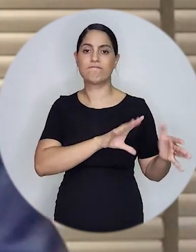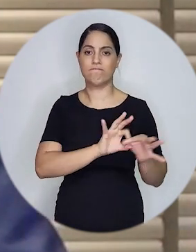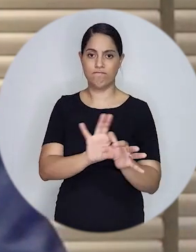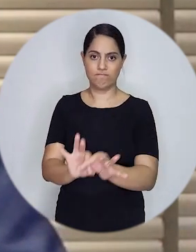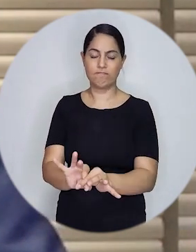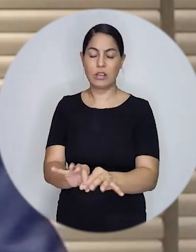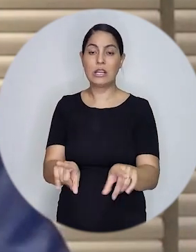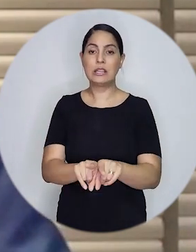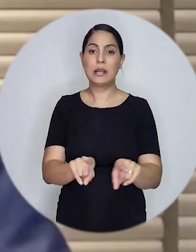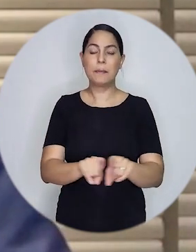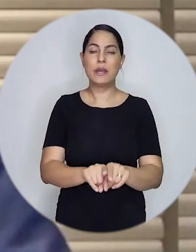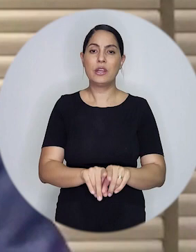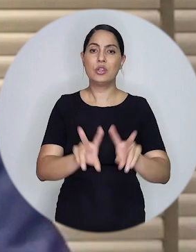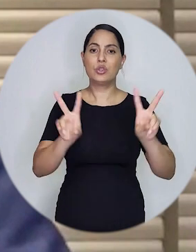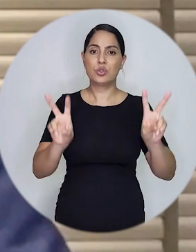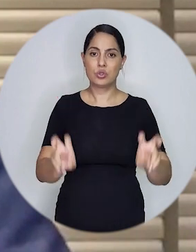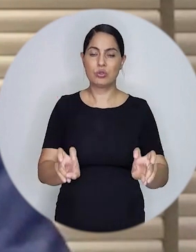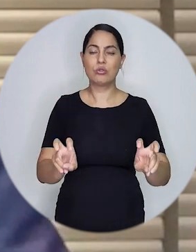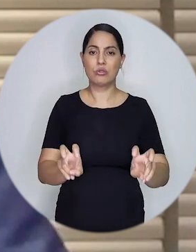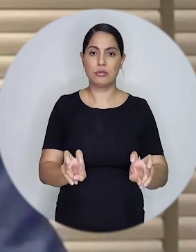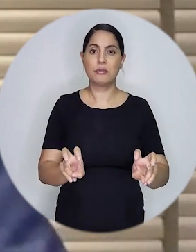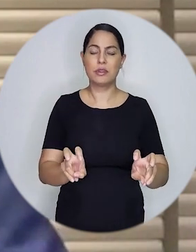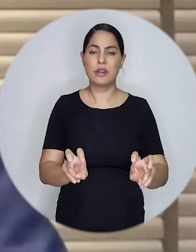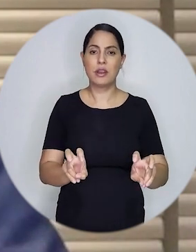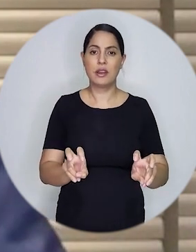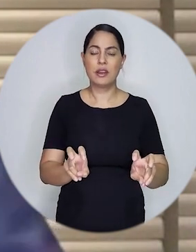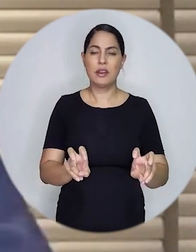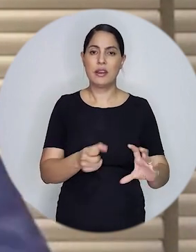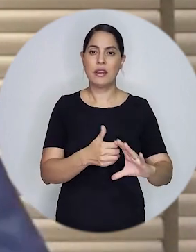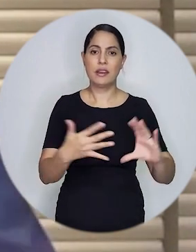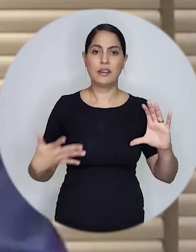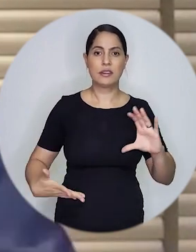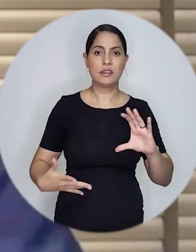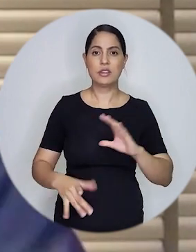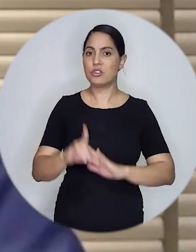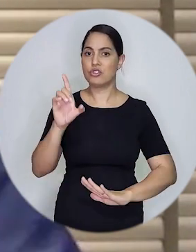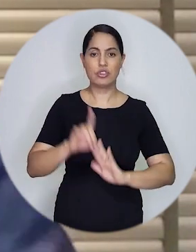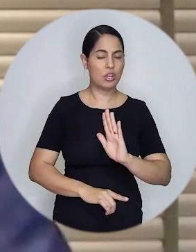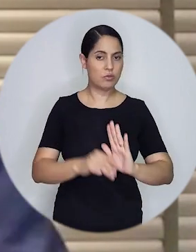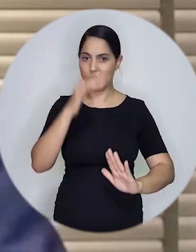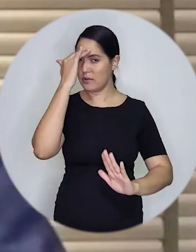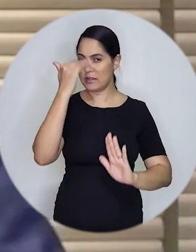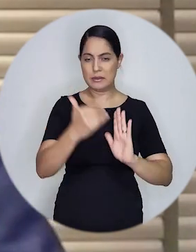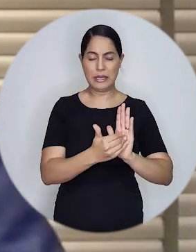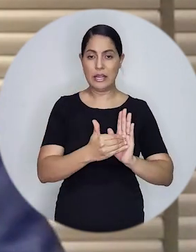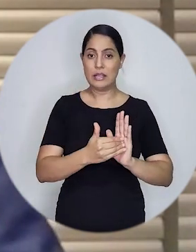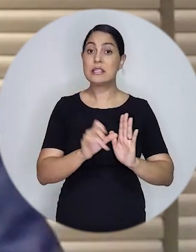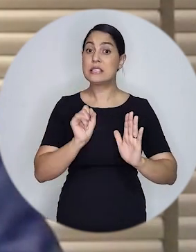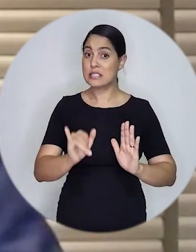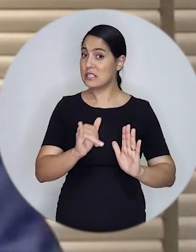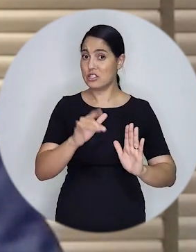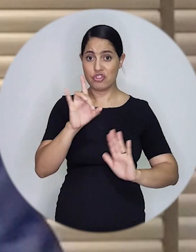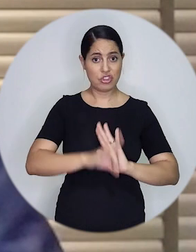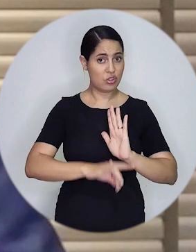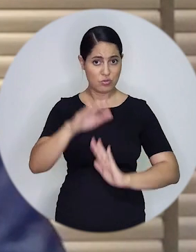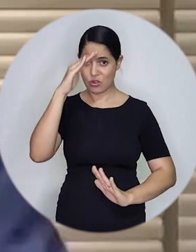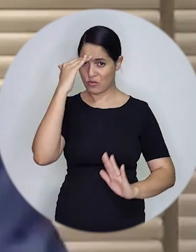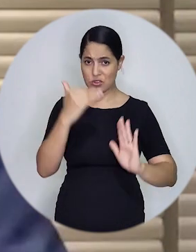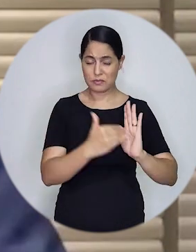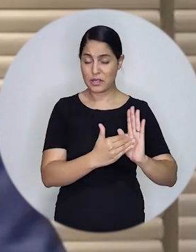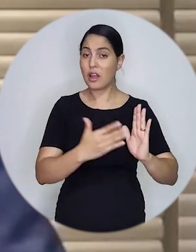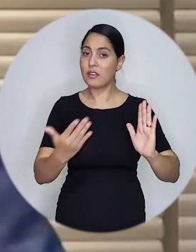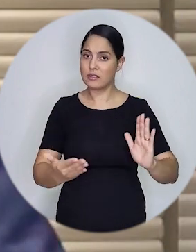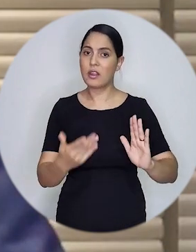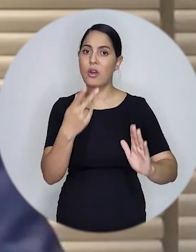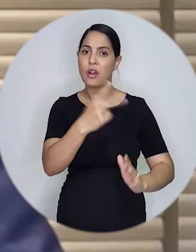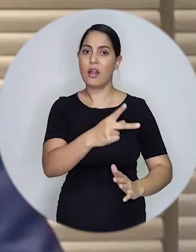2018, que trata 179 do Cadastro Nacional de Violadores de Prerrogativas. Ali nós estamos já trabalhando o nosso roteiro de atuação para